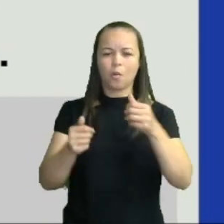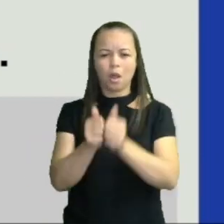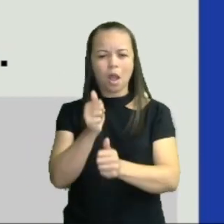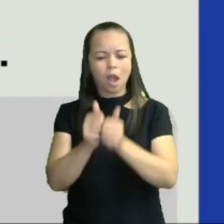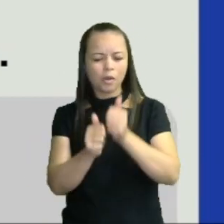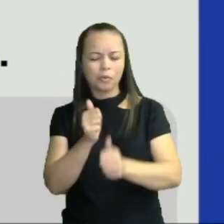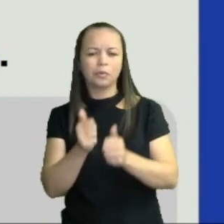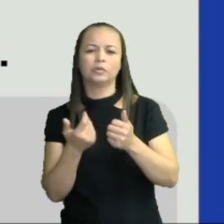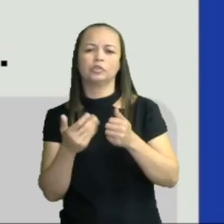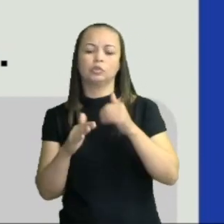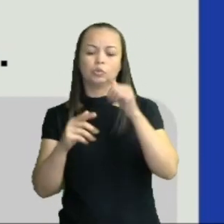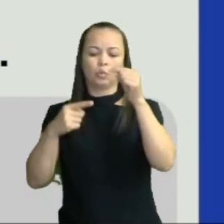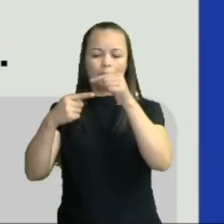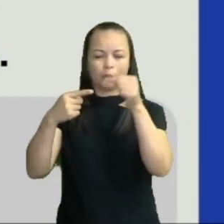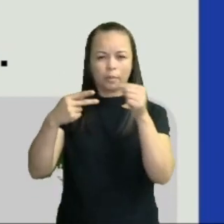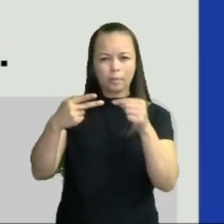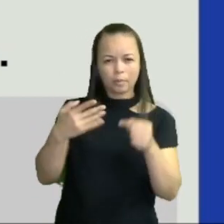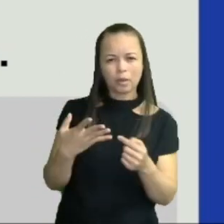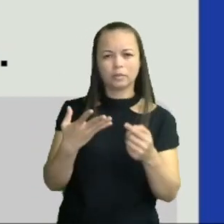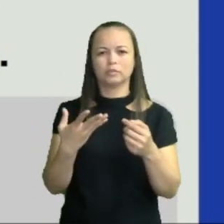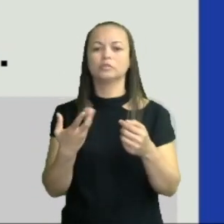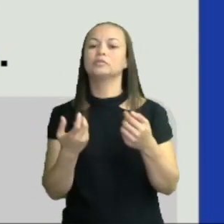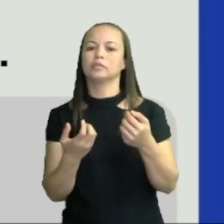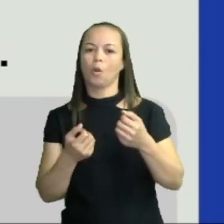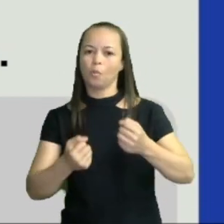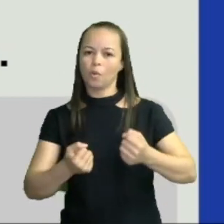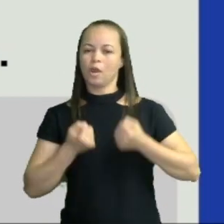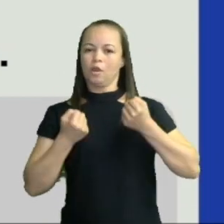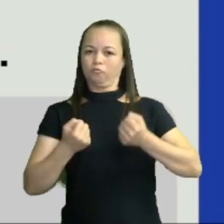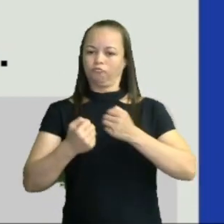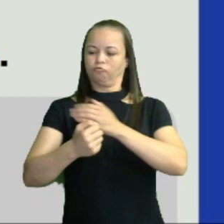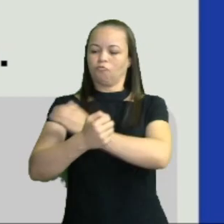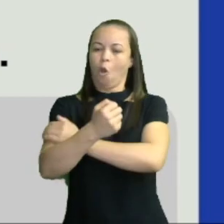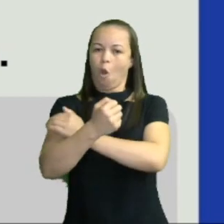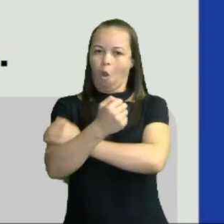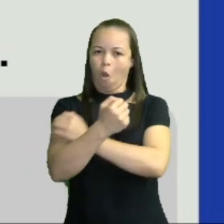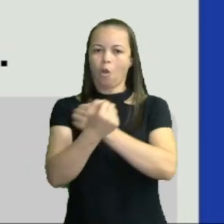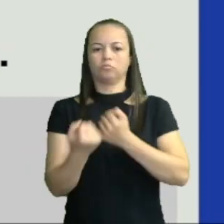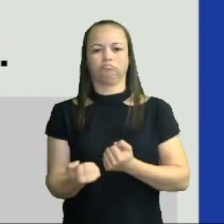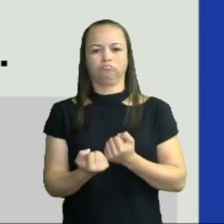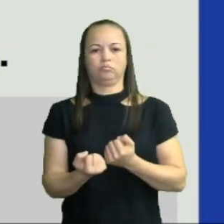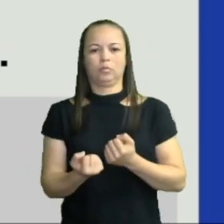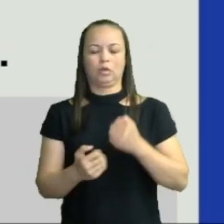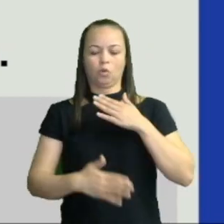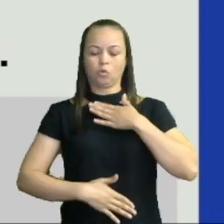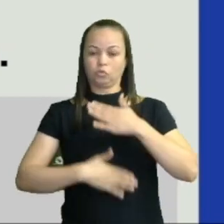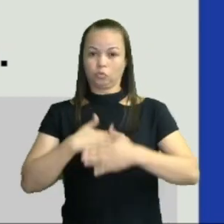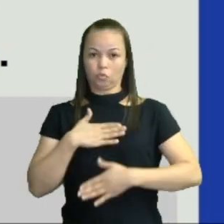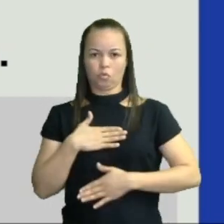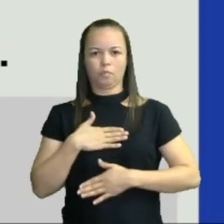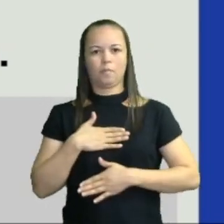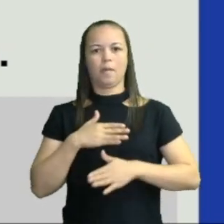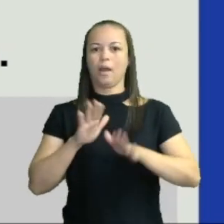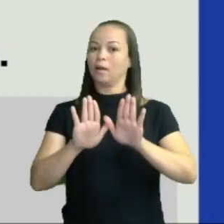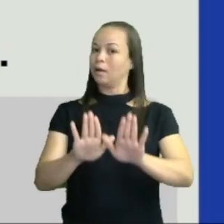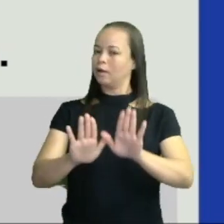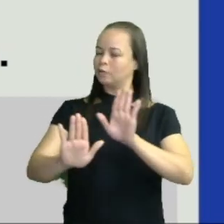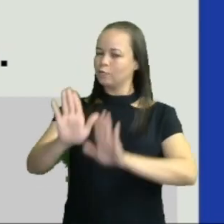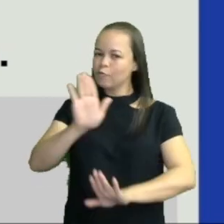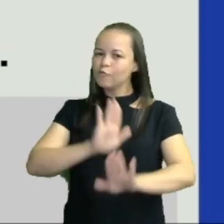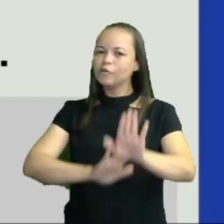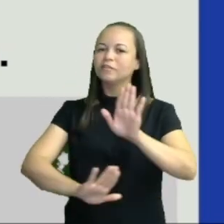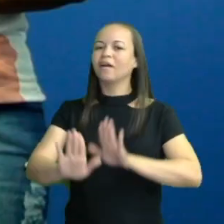Todos esses tipos de alimentos são alimentos energéticos. Eles trazem energia para o nosso corpo. Mas cuidado,